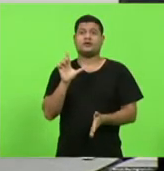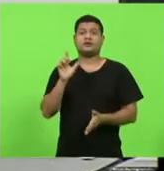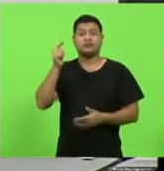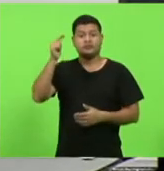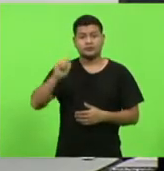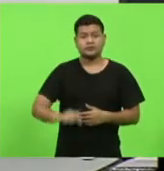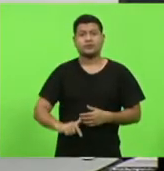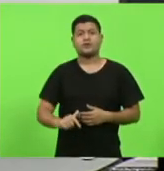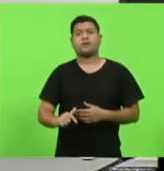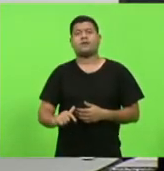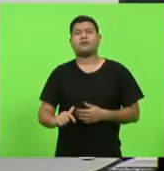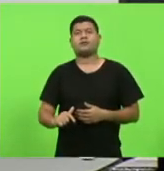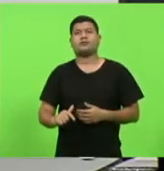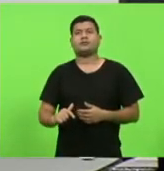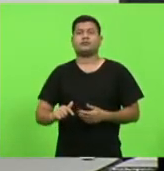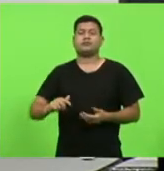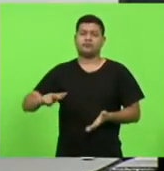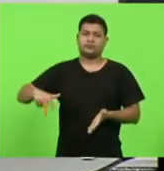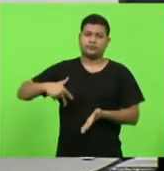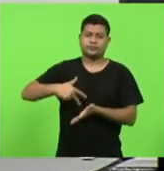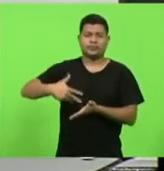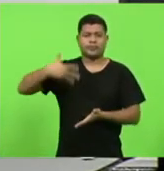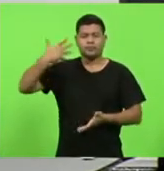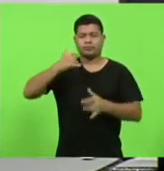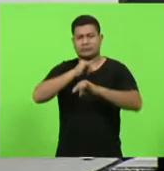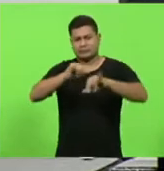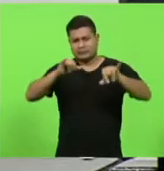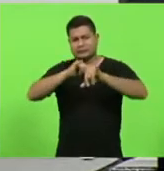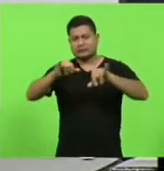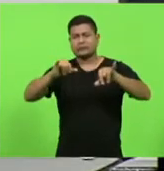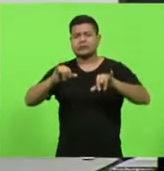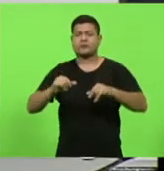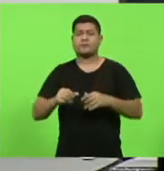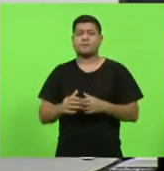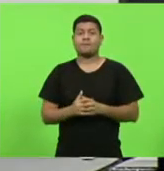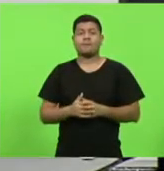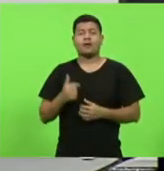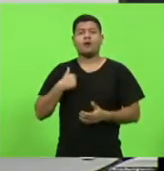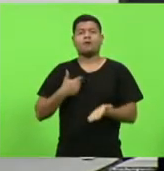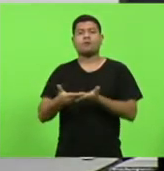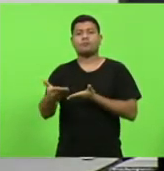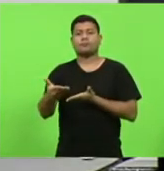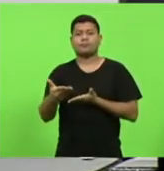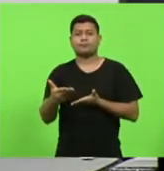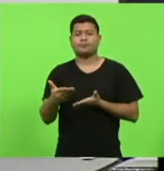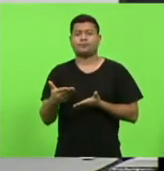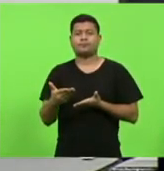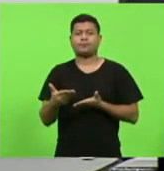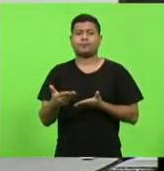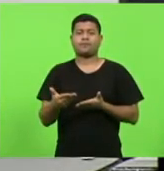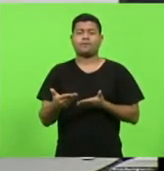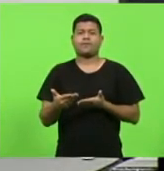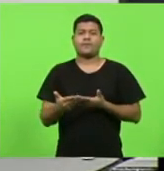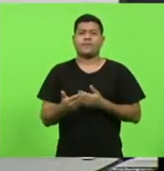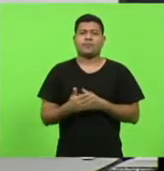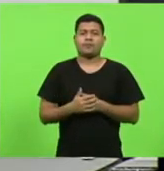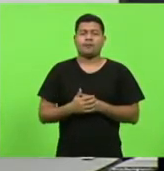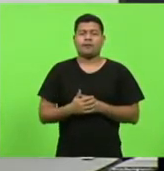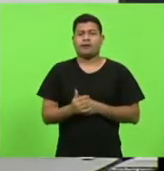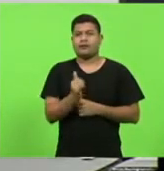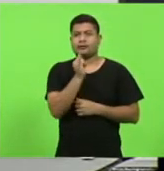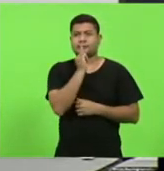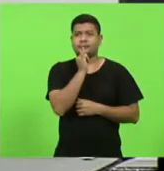vez se manifestar sobre esse assunto. E começo fazendo, por